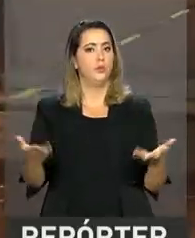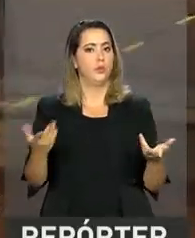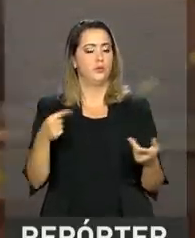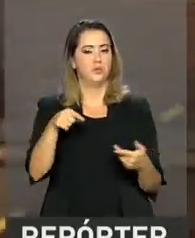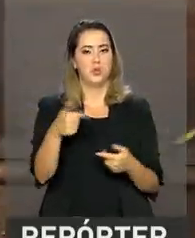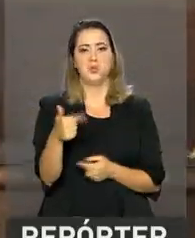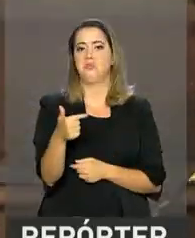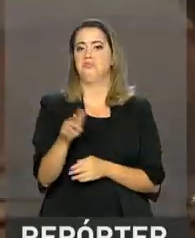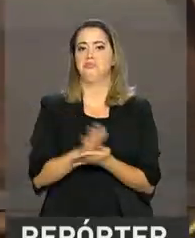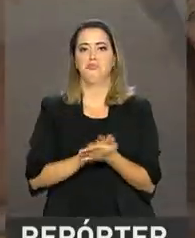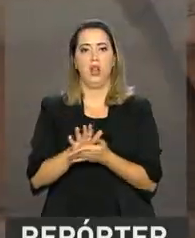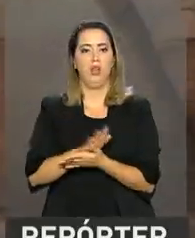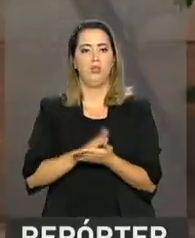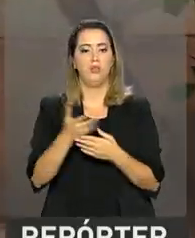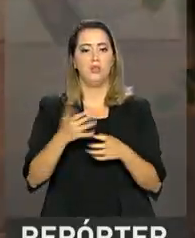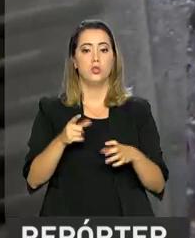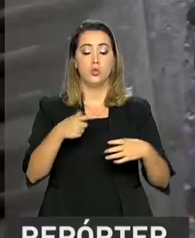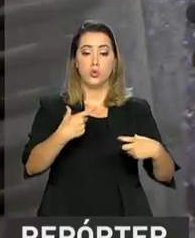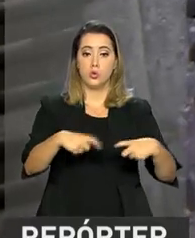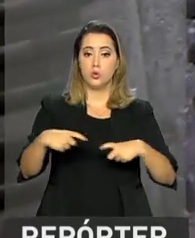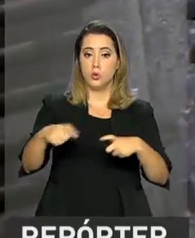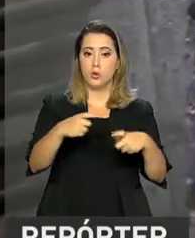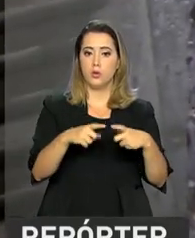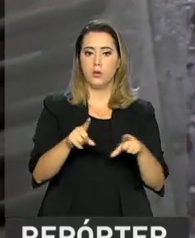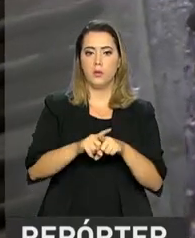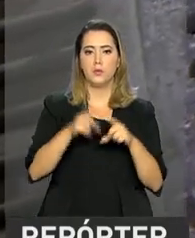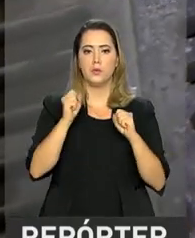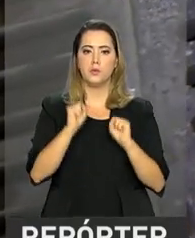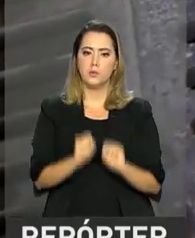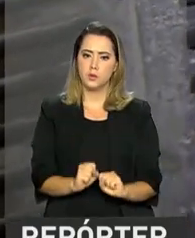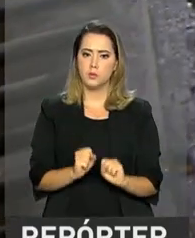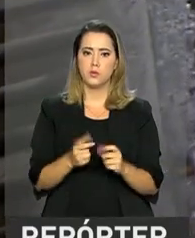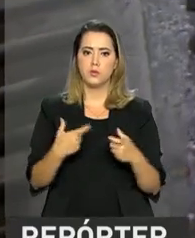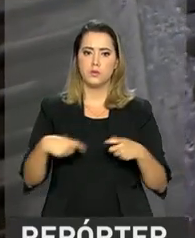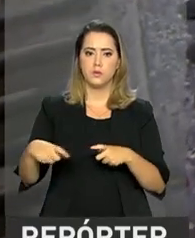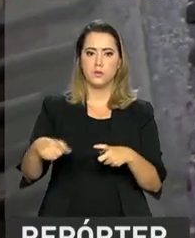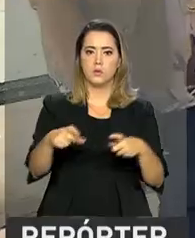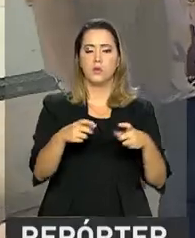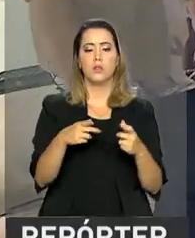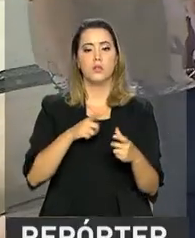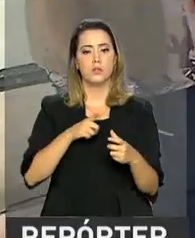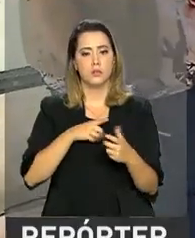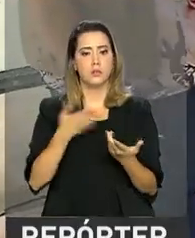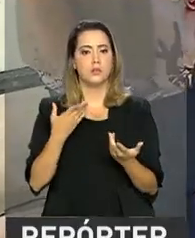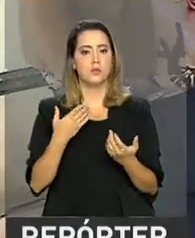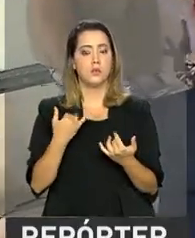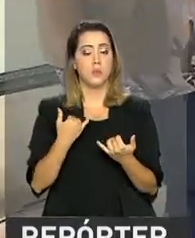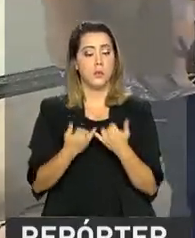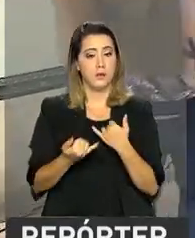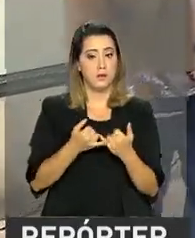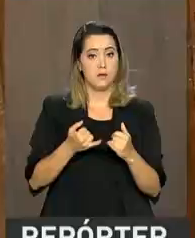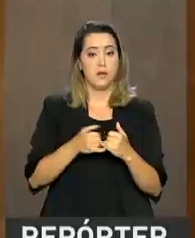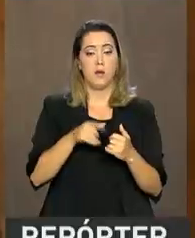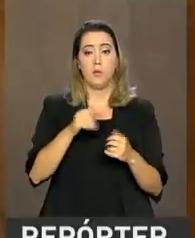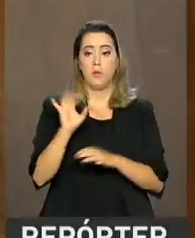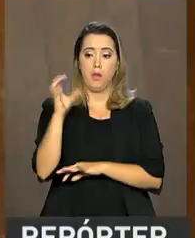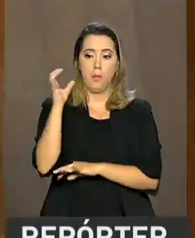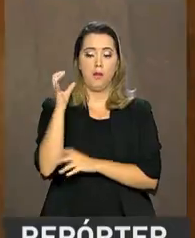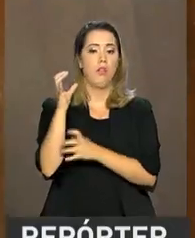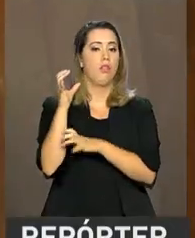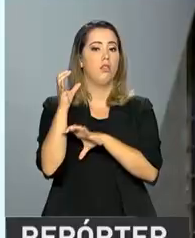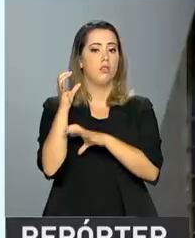foi encontrado nenhum foco do mosquito, mas foram identificados possíveis criadouros, como nos vasos de plantas,